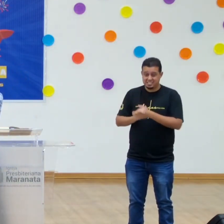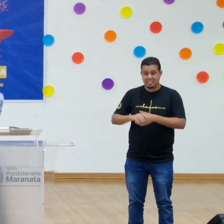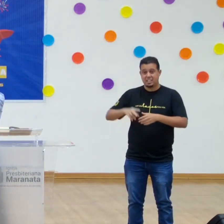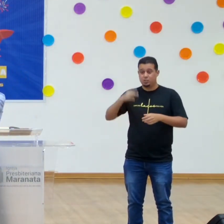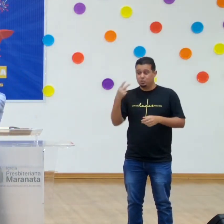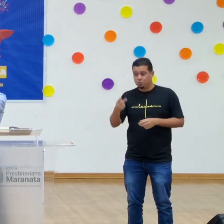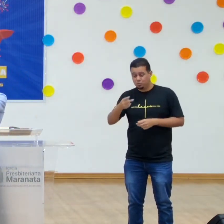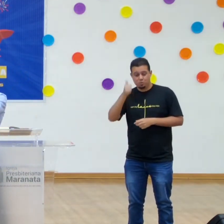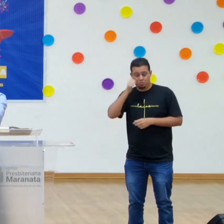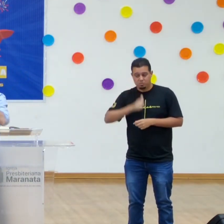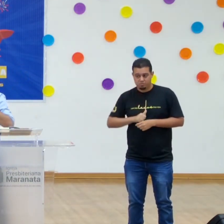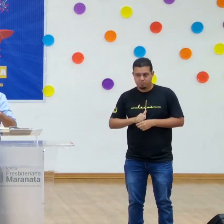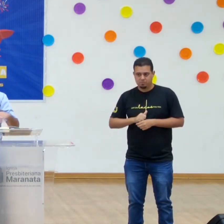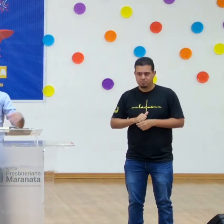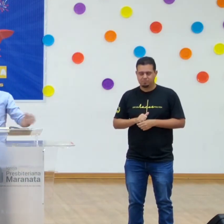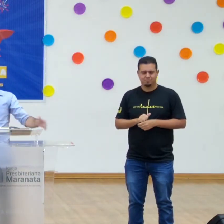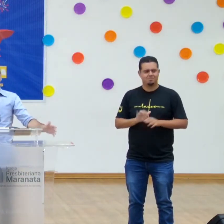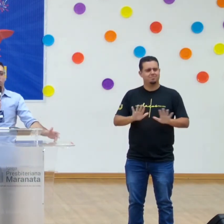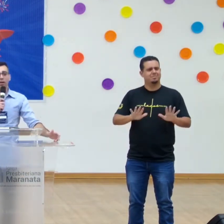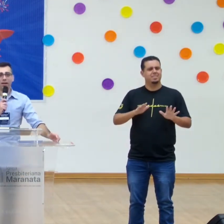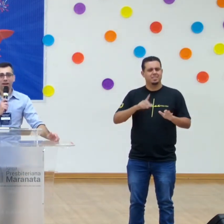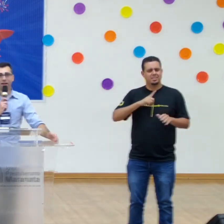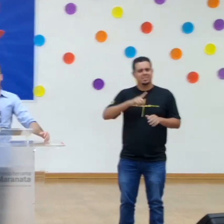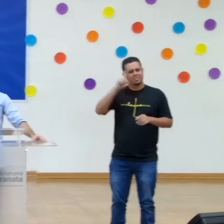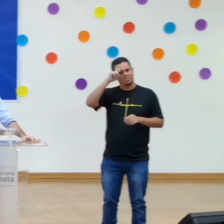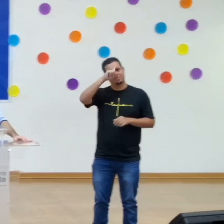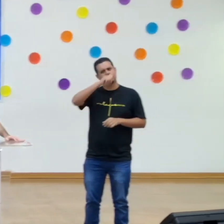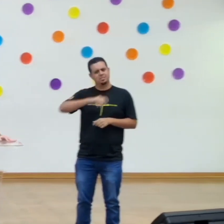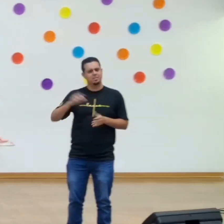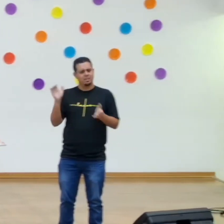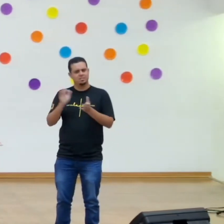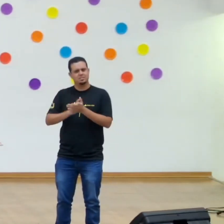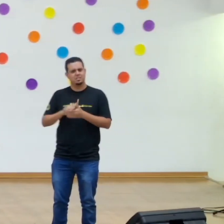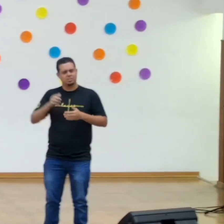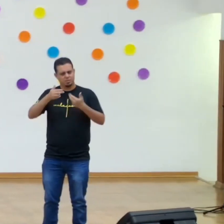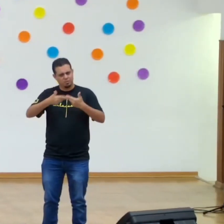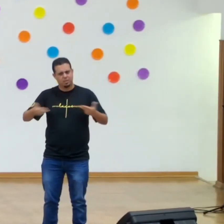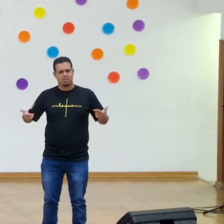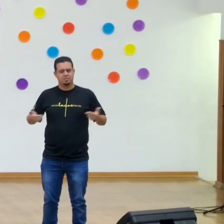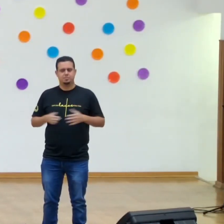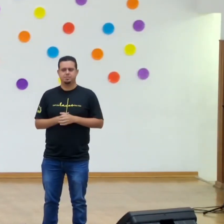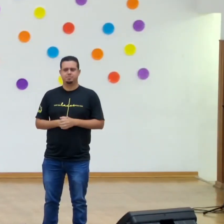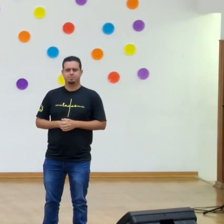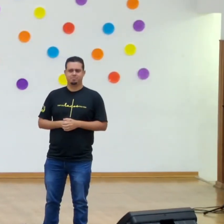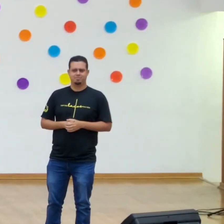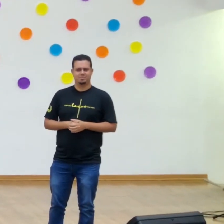perguntar demais. Bom, é importante saber que, assim,